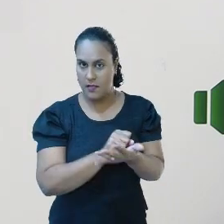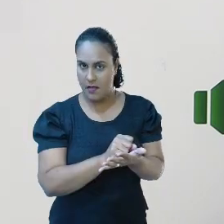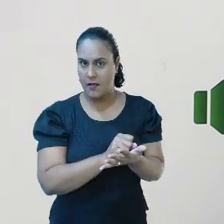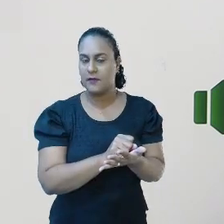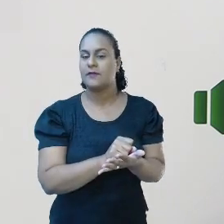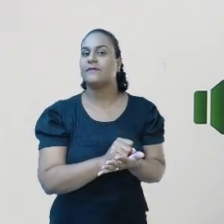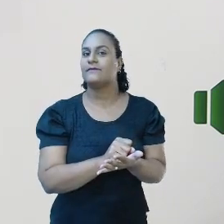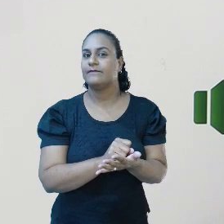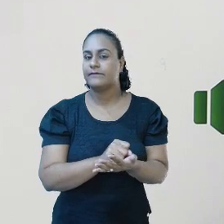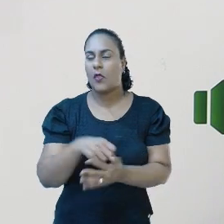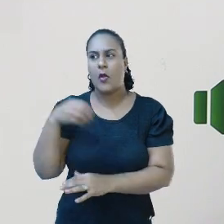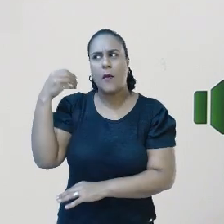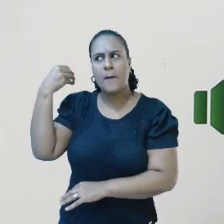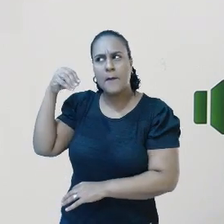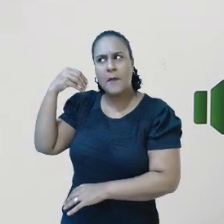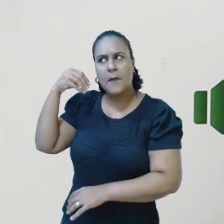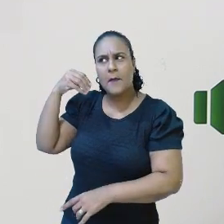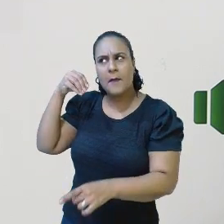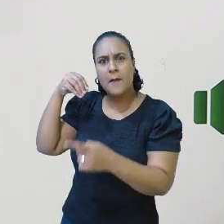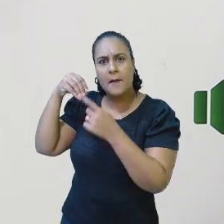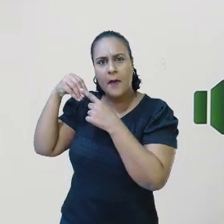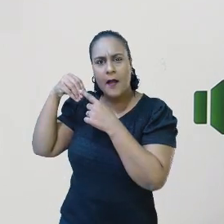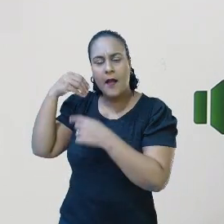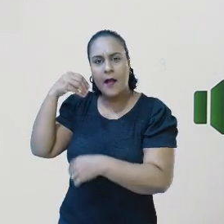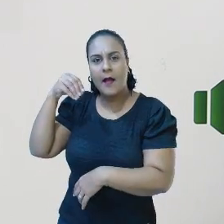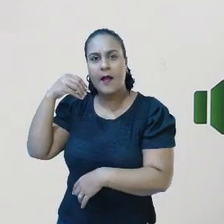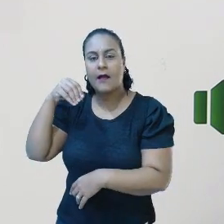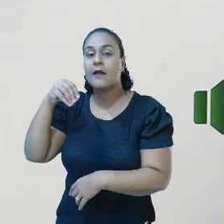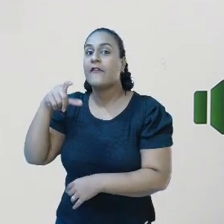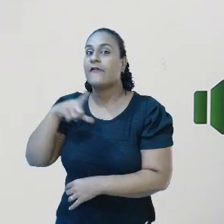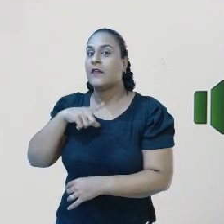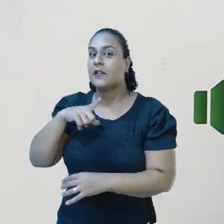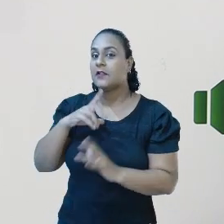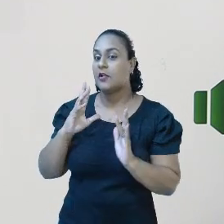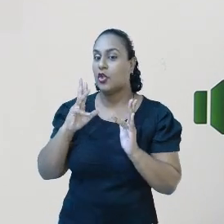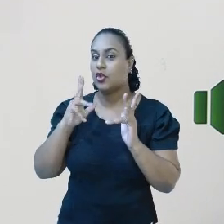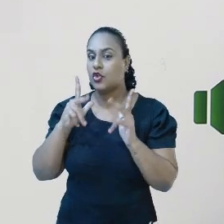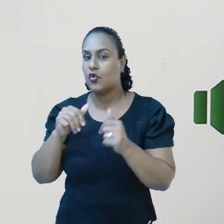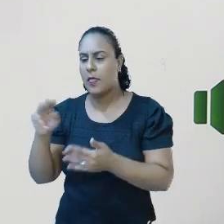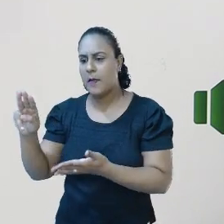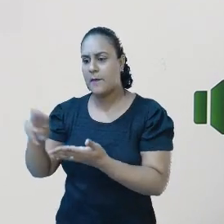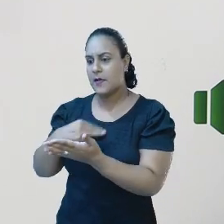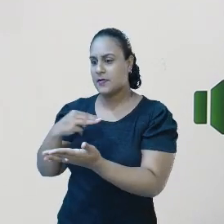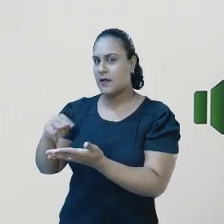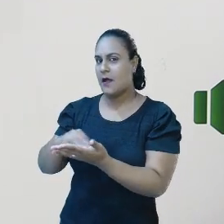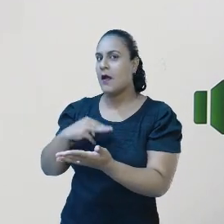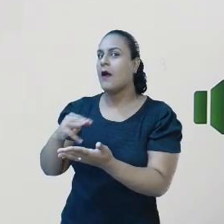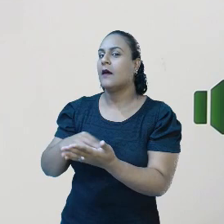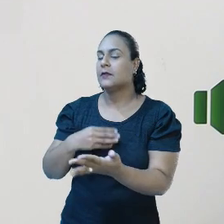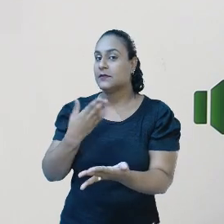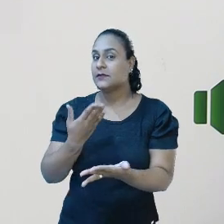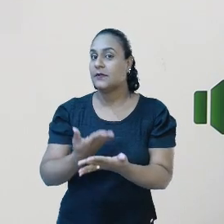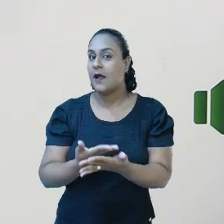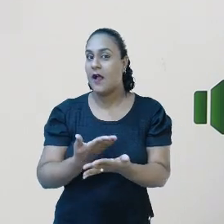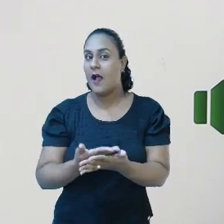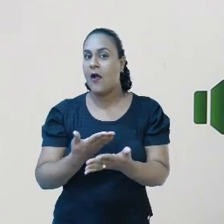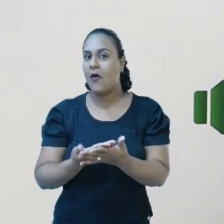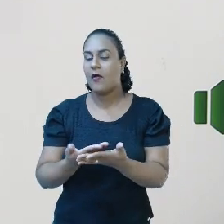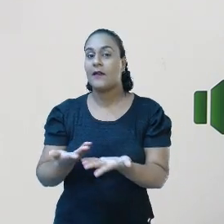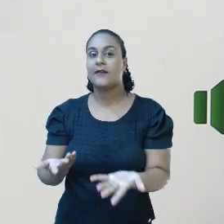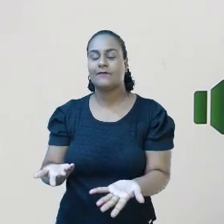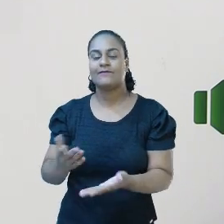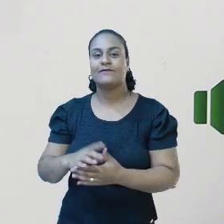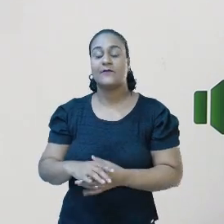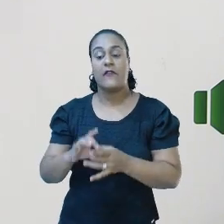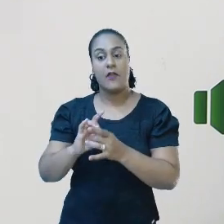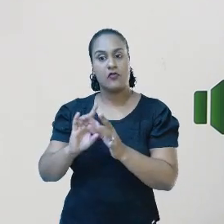canal, ativa o sininho e aí você vai receber todas as notificações assim que as aulas entrarem no ar. Pois